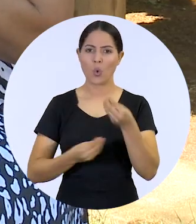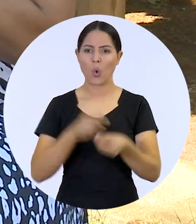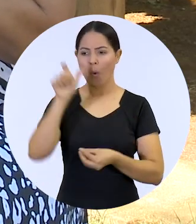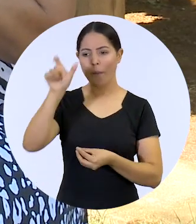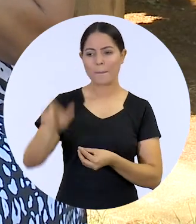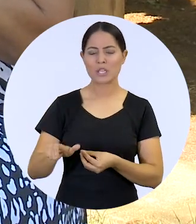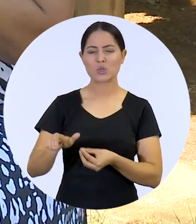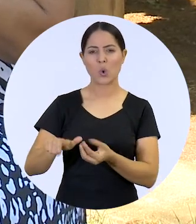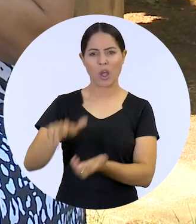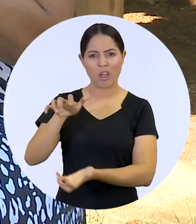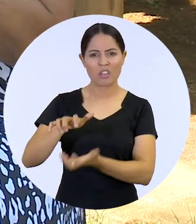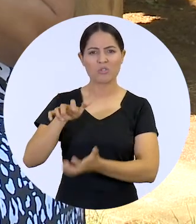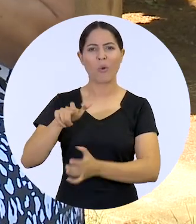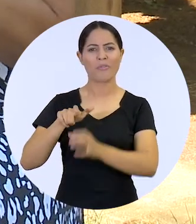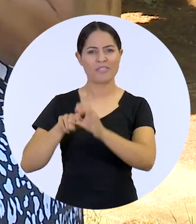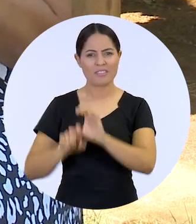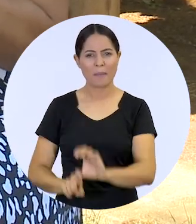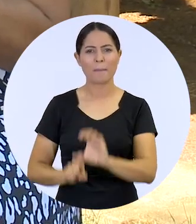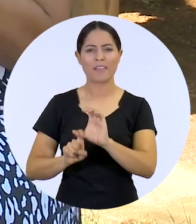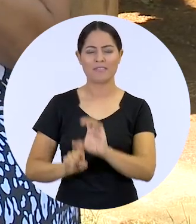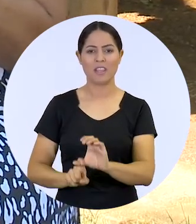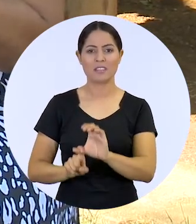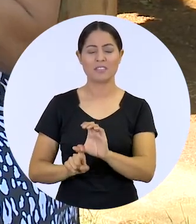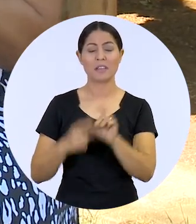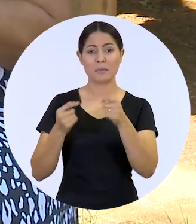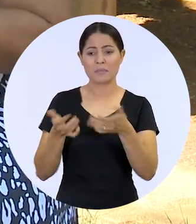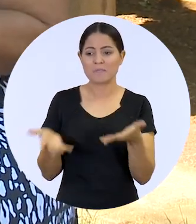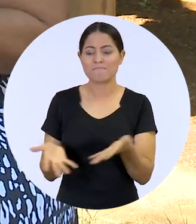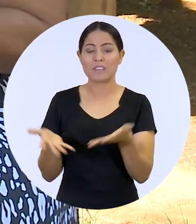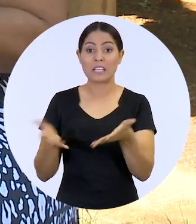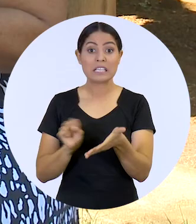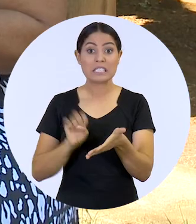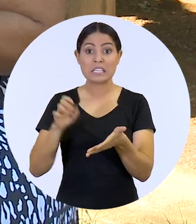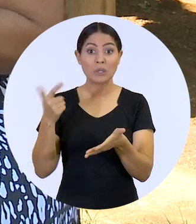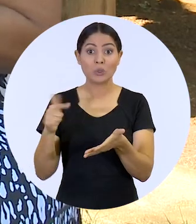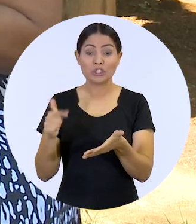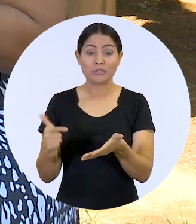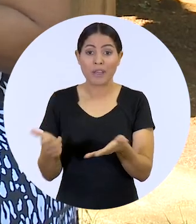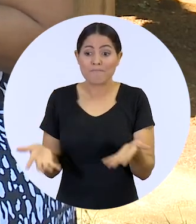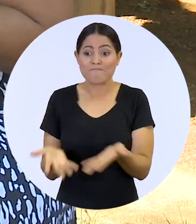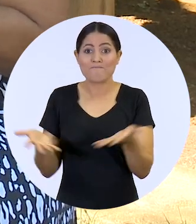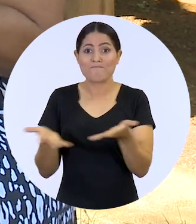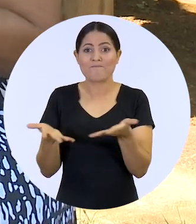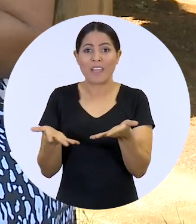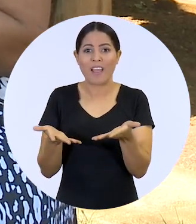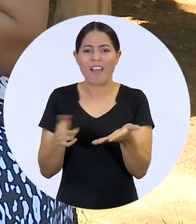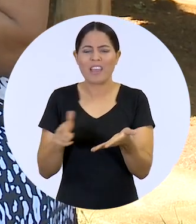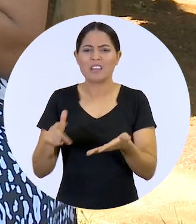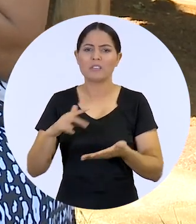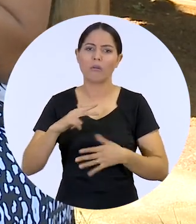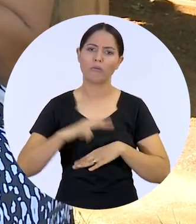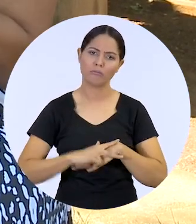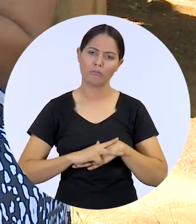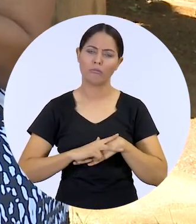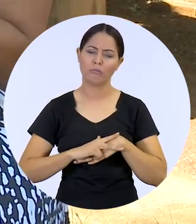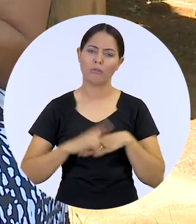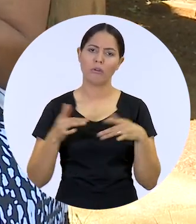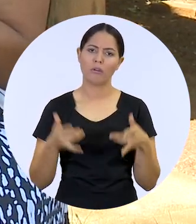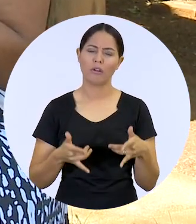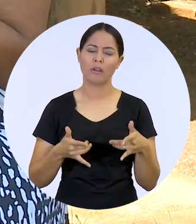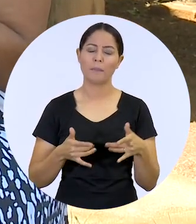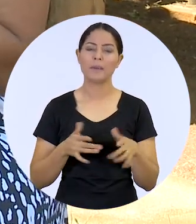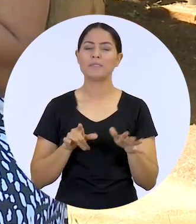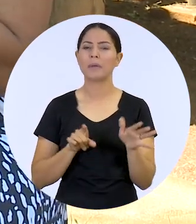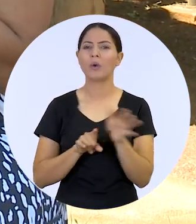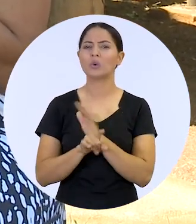nossos moradores, eu acredito que se a gente não fizesse essa estimulação, estariam todos deitados, né? A gente costuma dizer, a pessoa pergunta assim, aqui quantos acamados